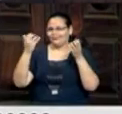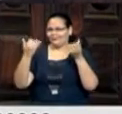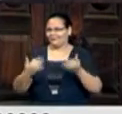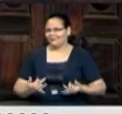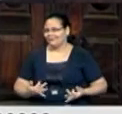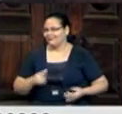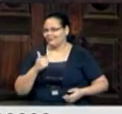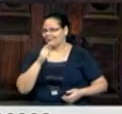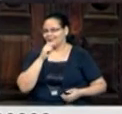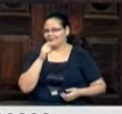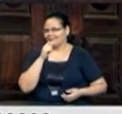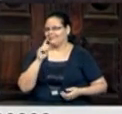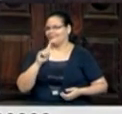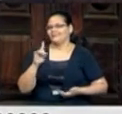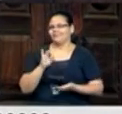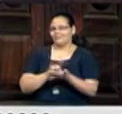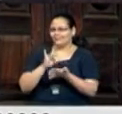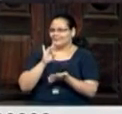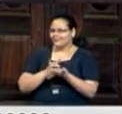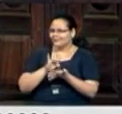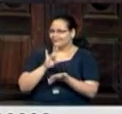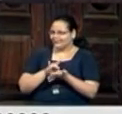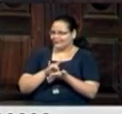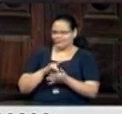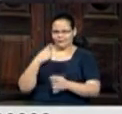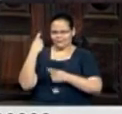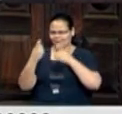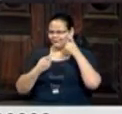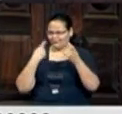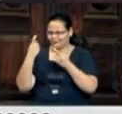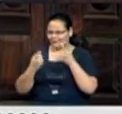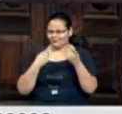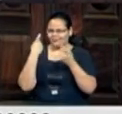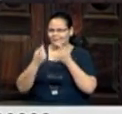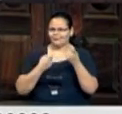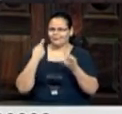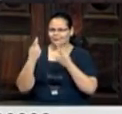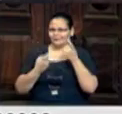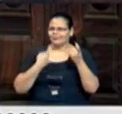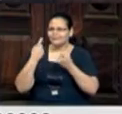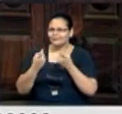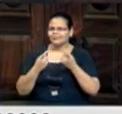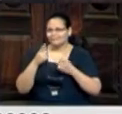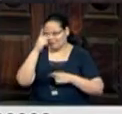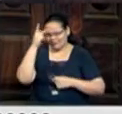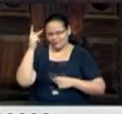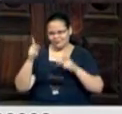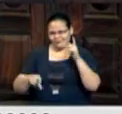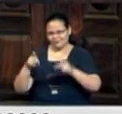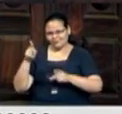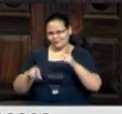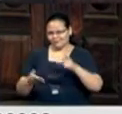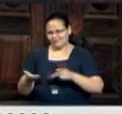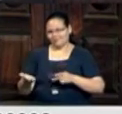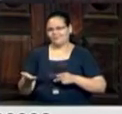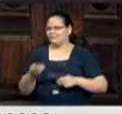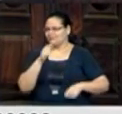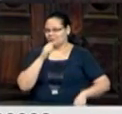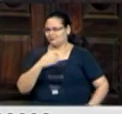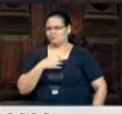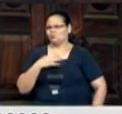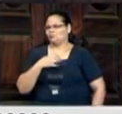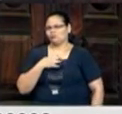tem legitimidade, um governo que não se preocupa exatamente com o povo, não tem